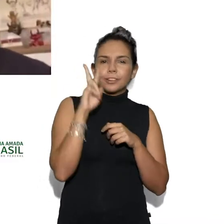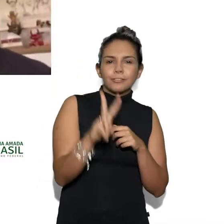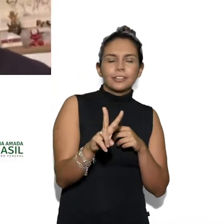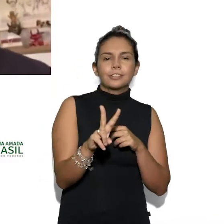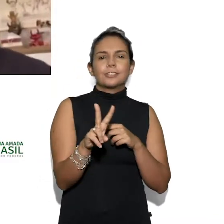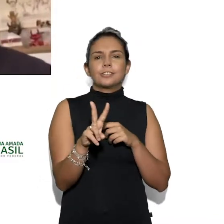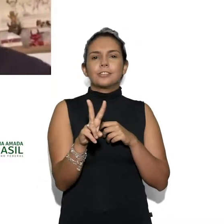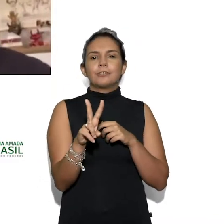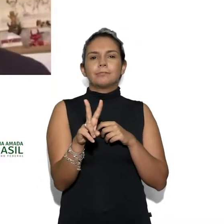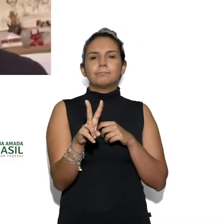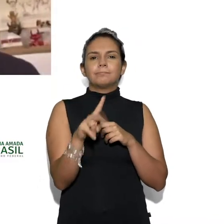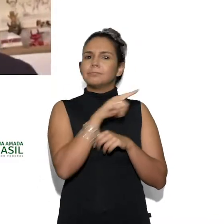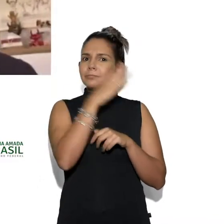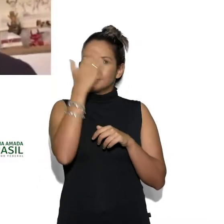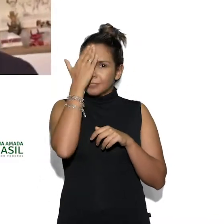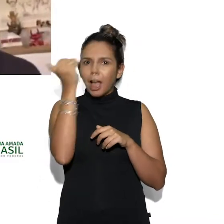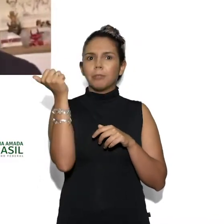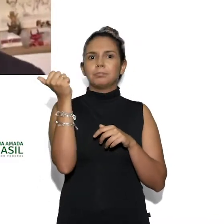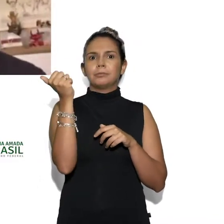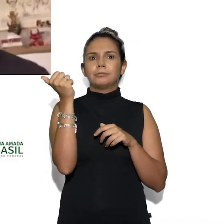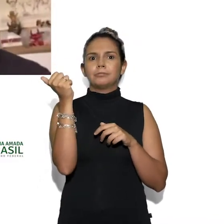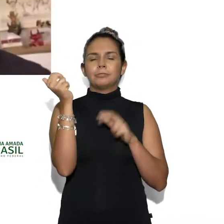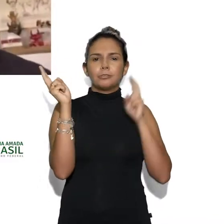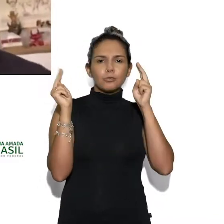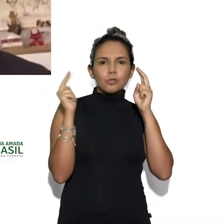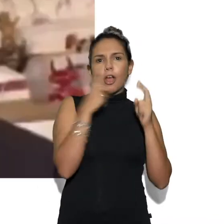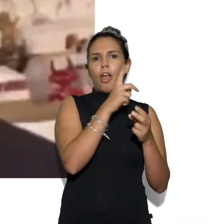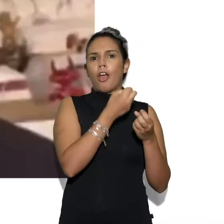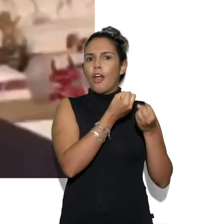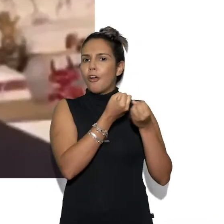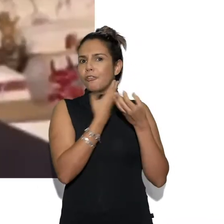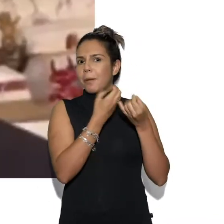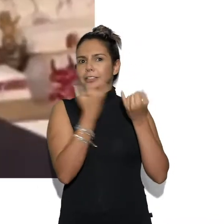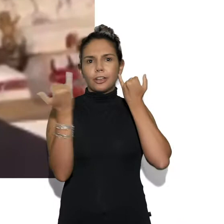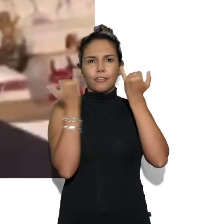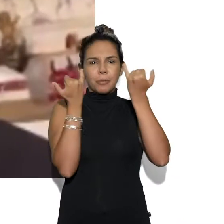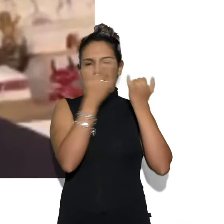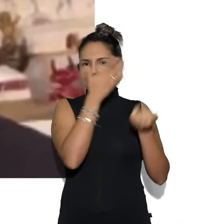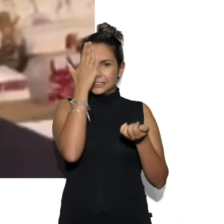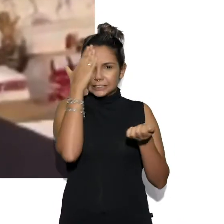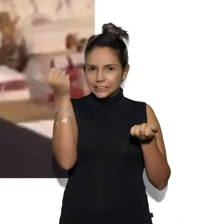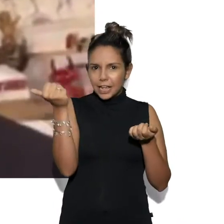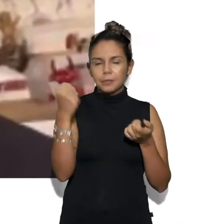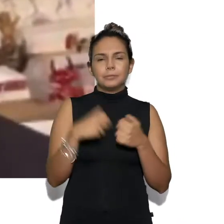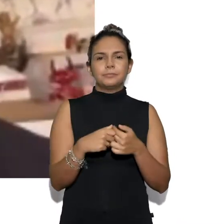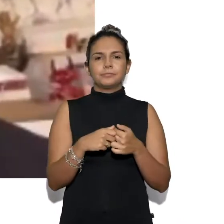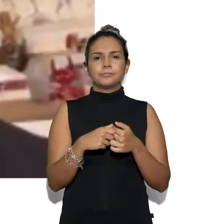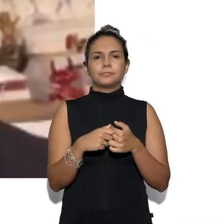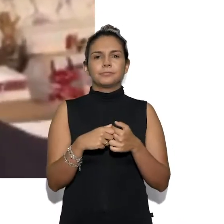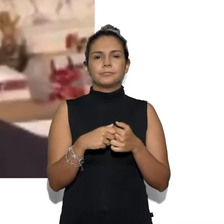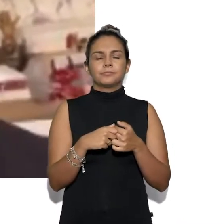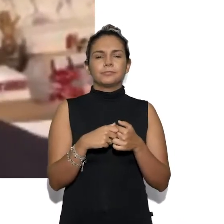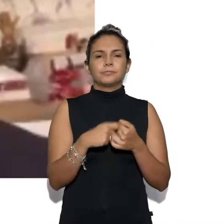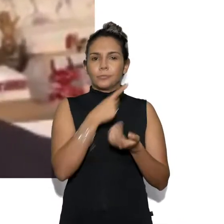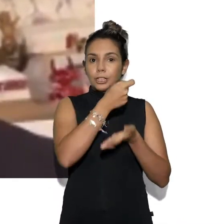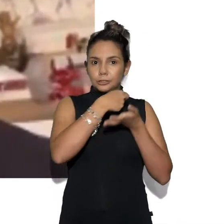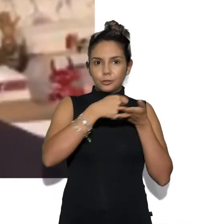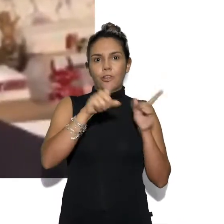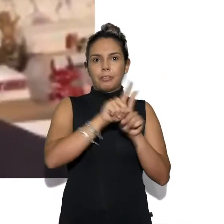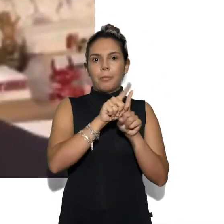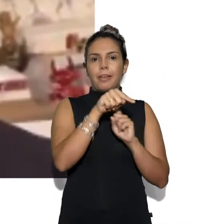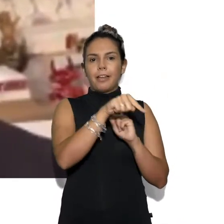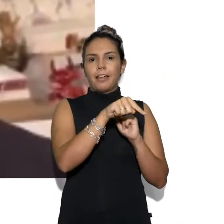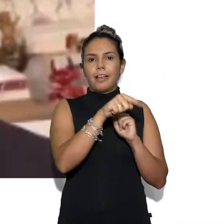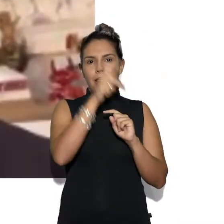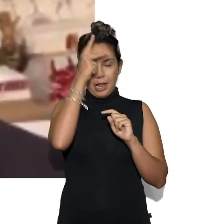a pertinência das suas questões e a sua informação. Você tem uma coisa que, de facto, sendo você também um escritor,